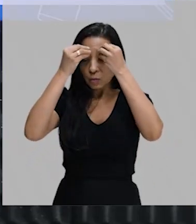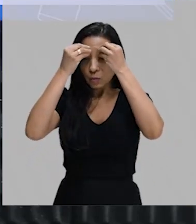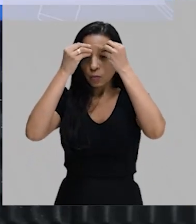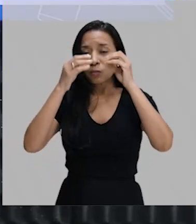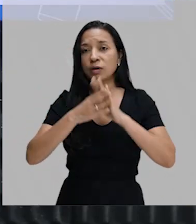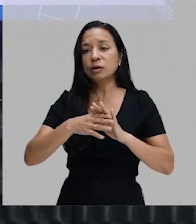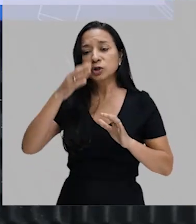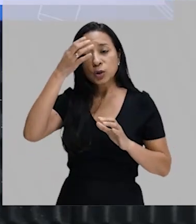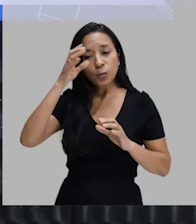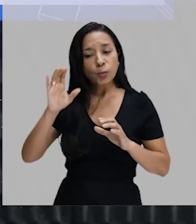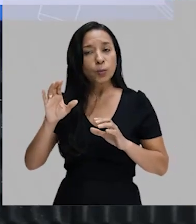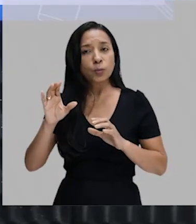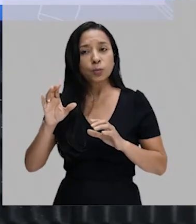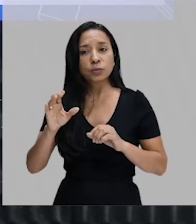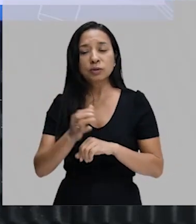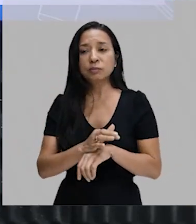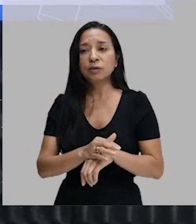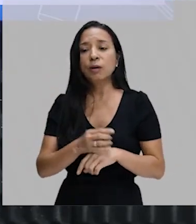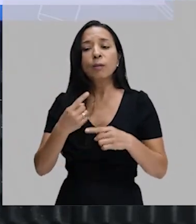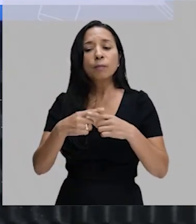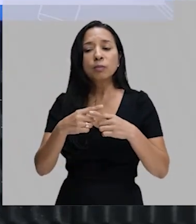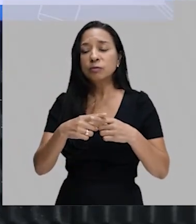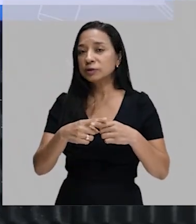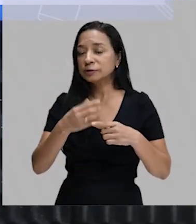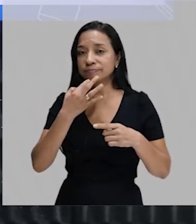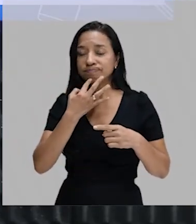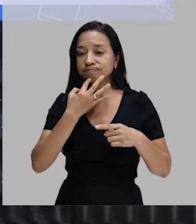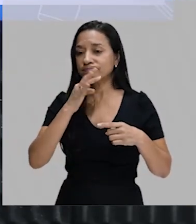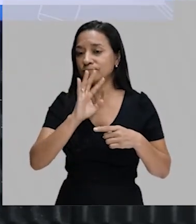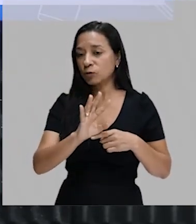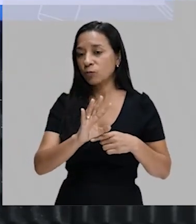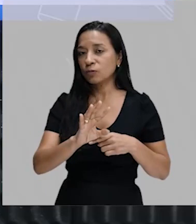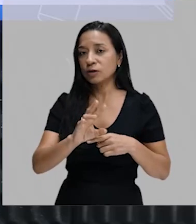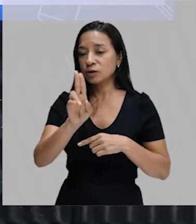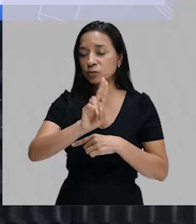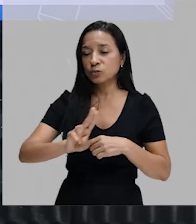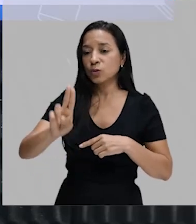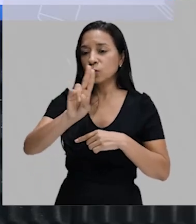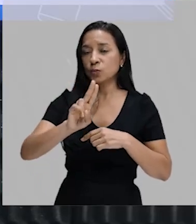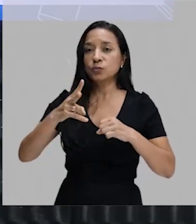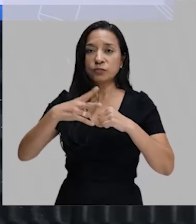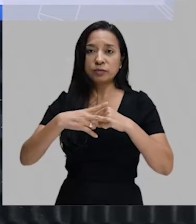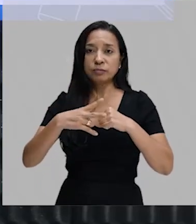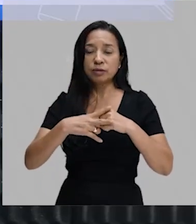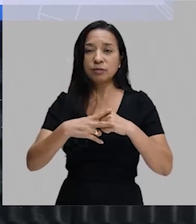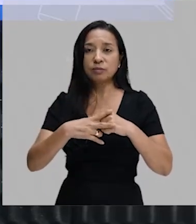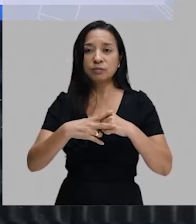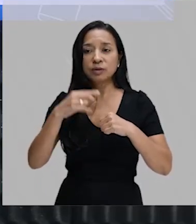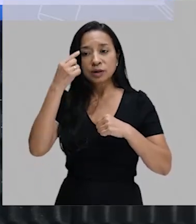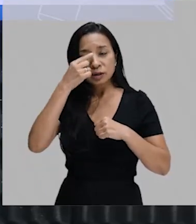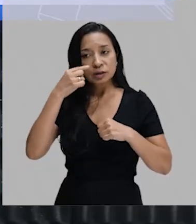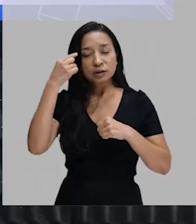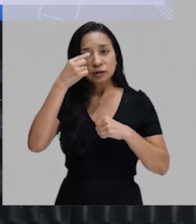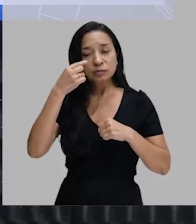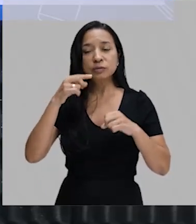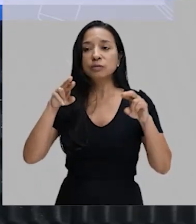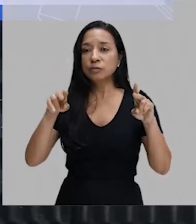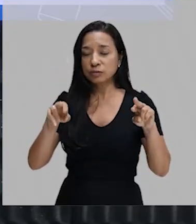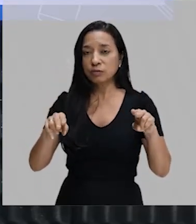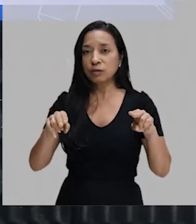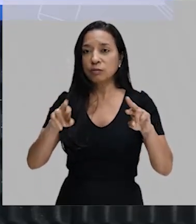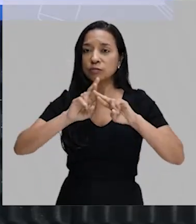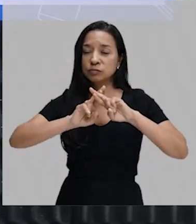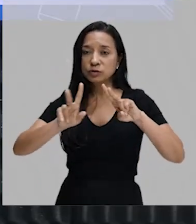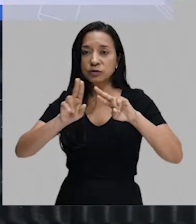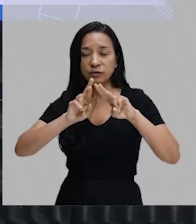as conjugações verbais. Em espanhol funciona da mesma forma. A grande diferença que tem